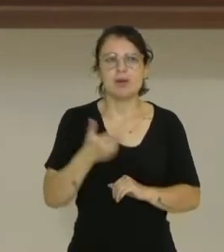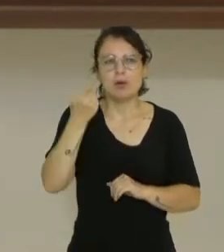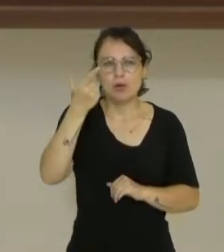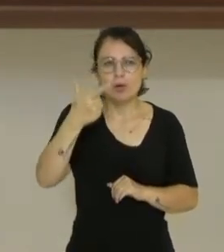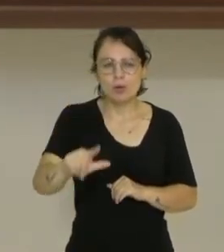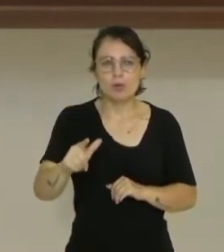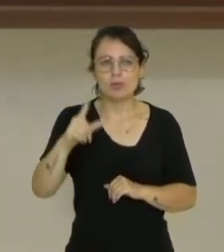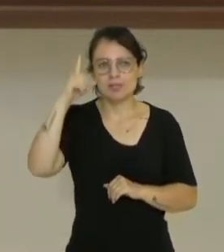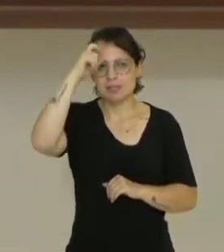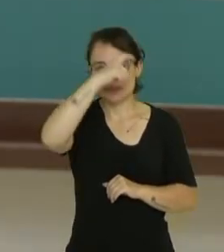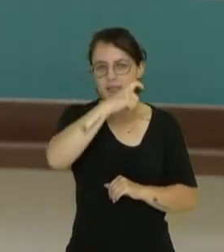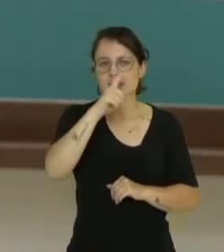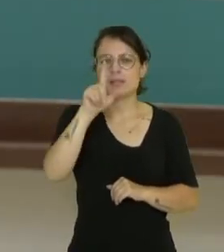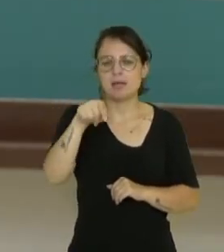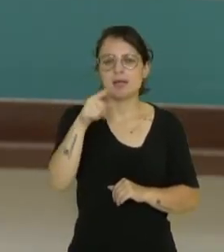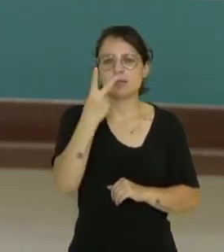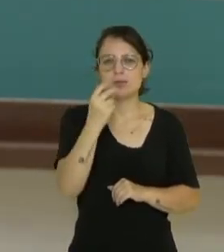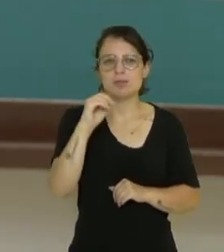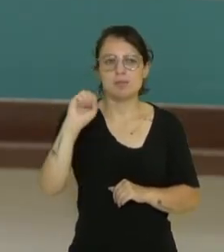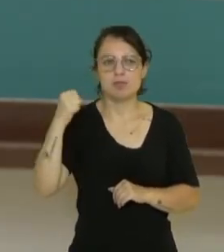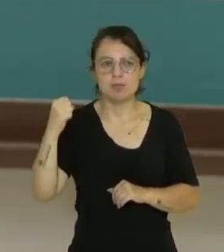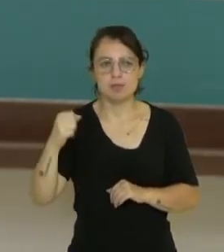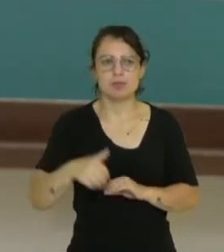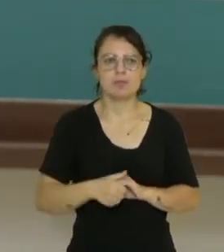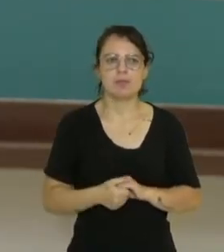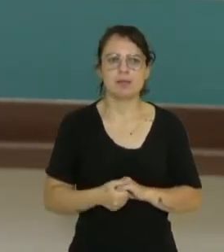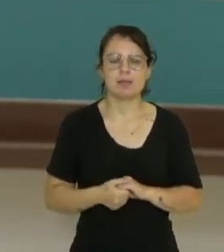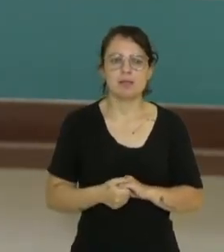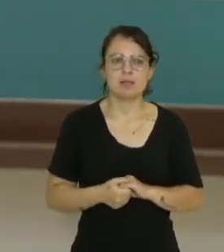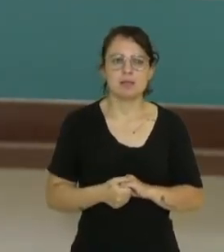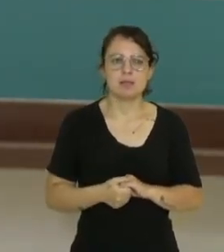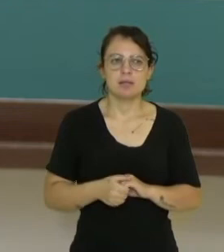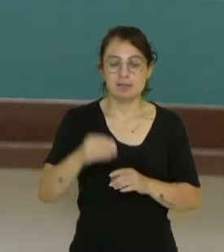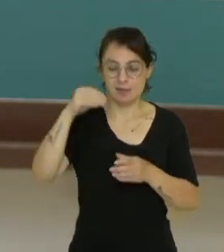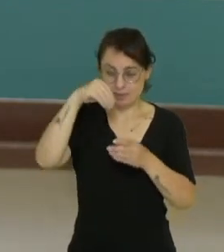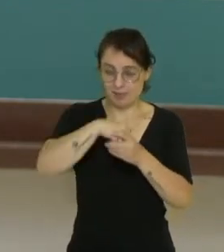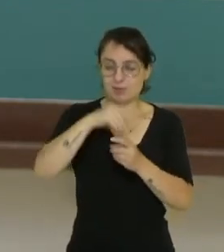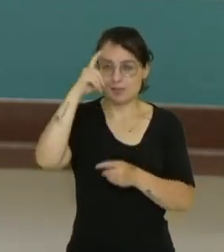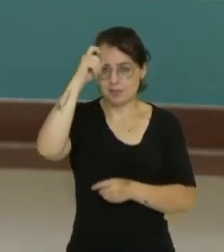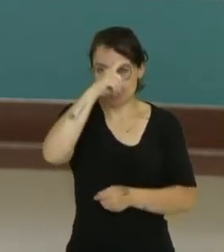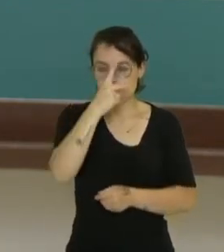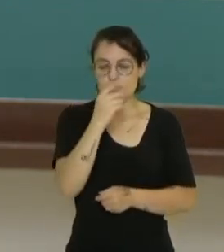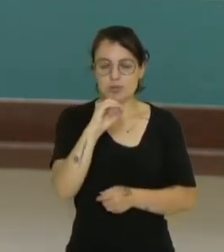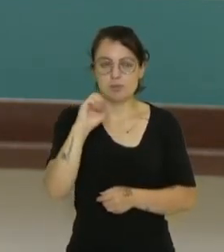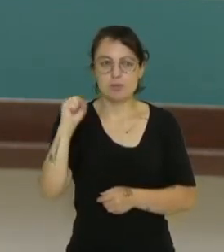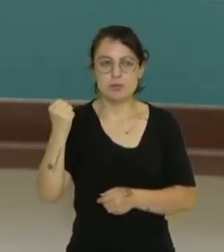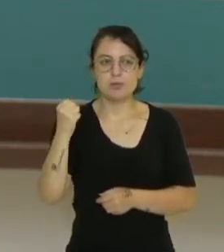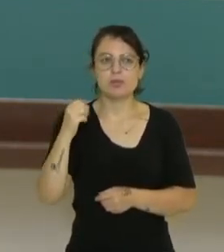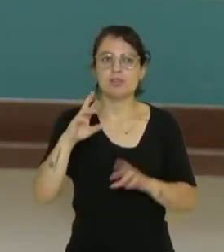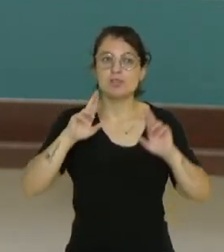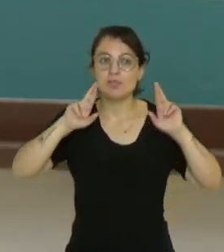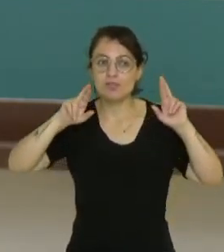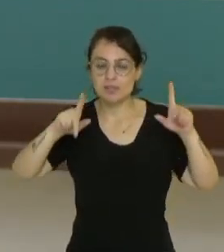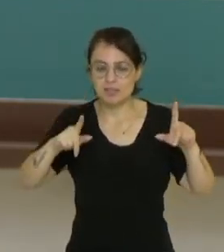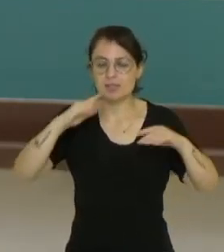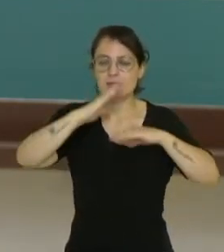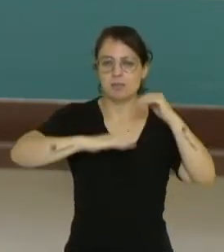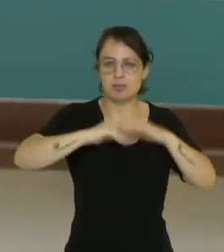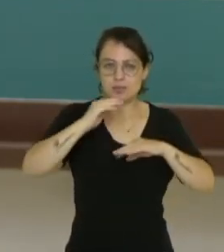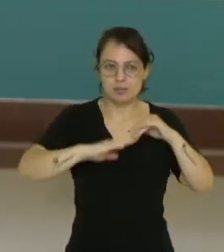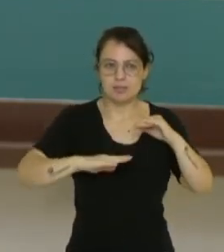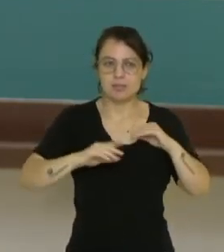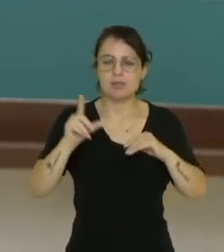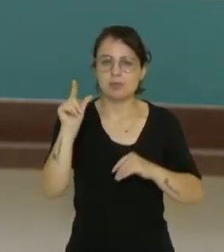lá de legal de ser destacada é a crise de 2008. Nela, diferentemente da produção, que deveria ter